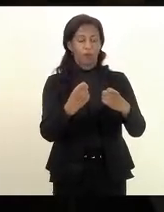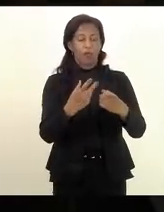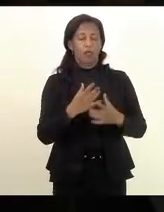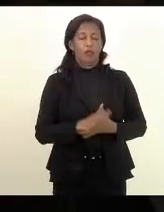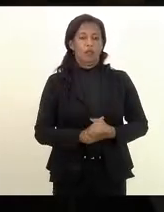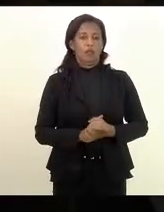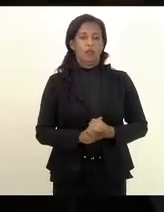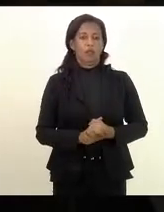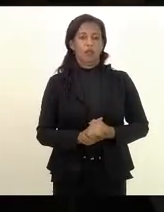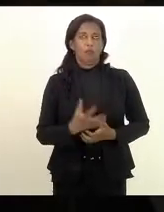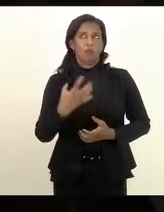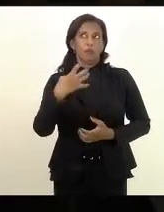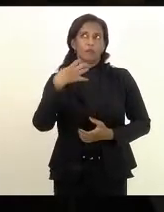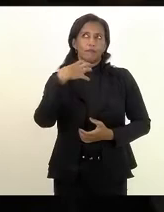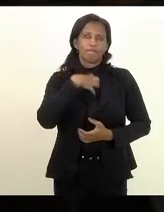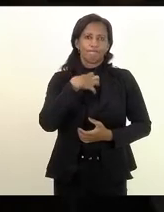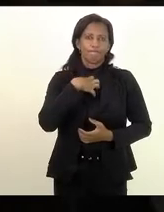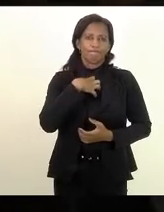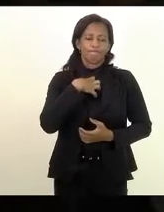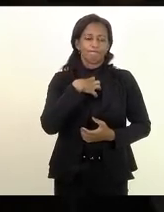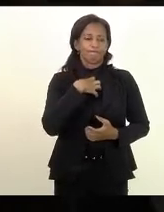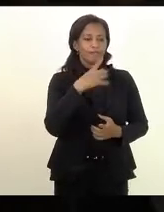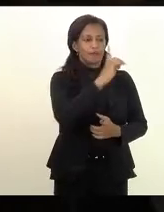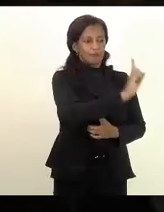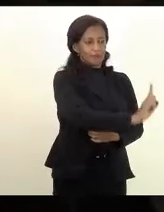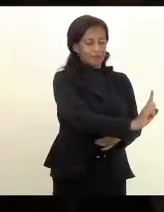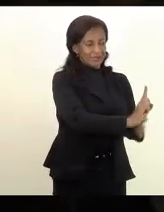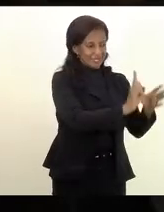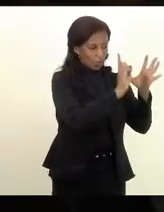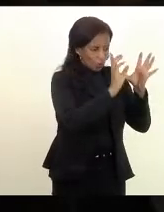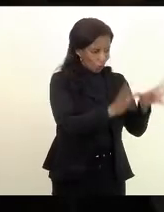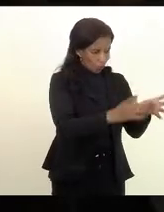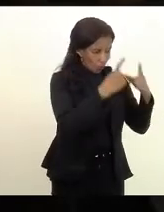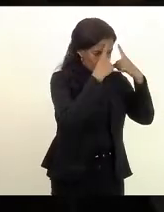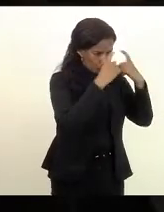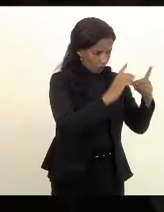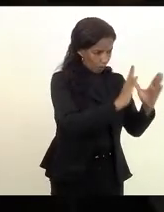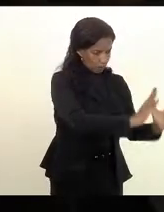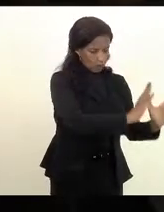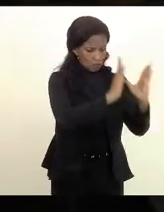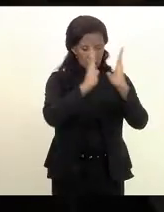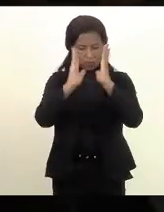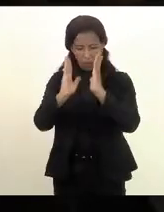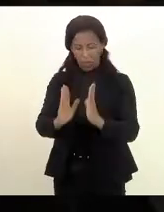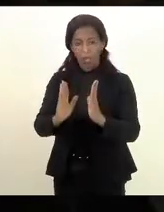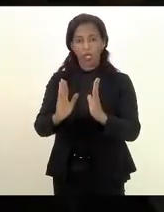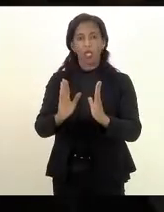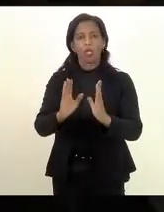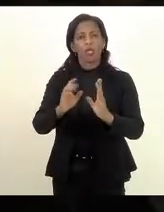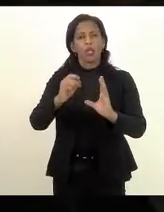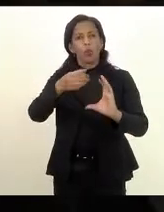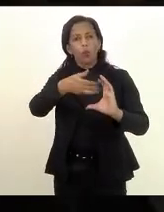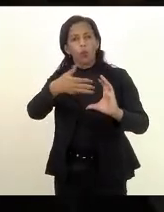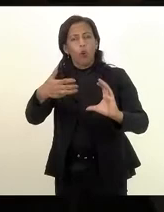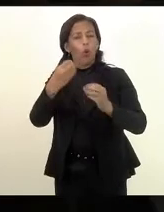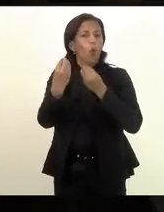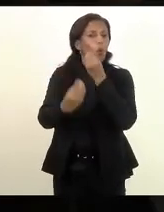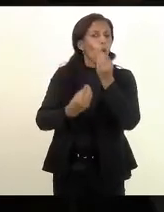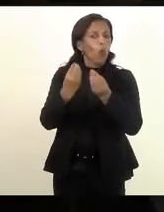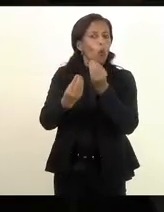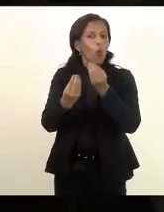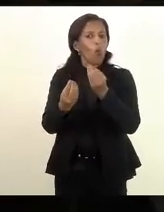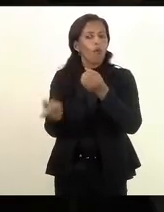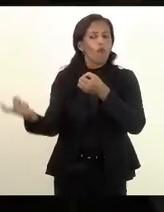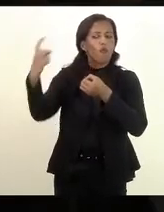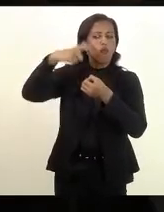digamos assim sair do quadro de violência e encontrar perspectivas de reinserção social